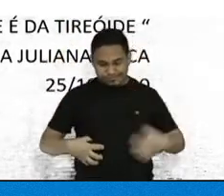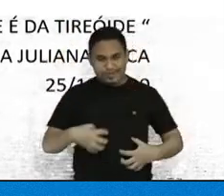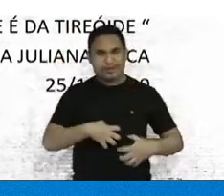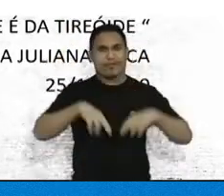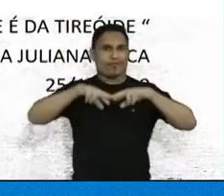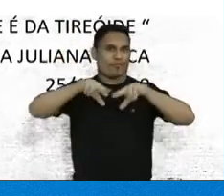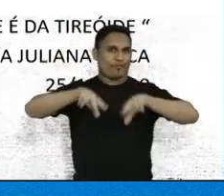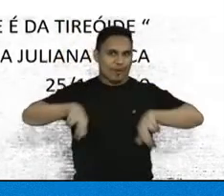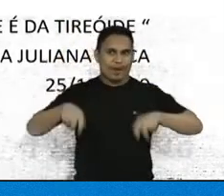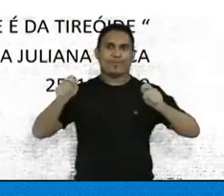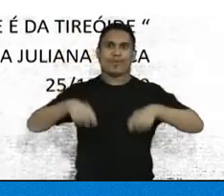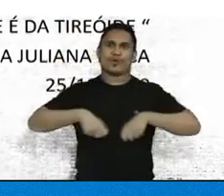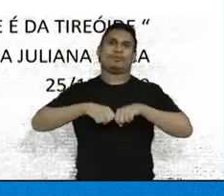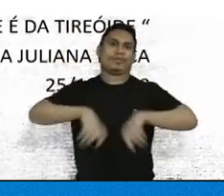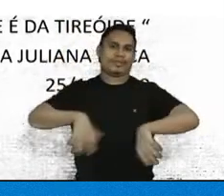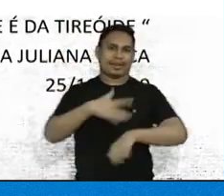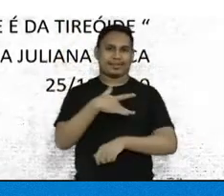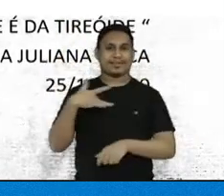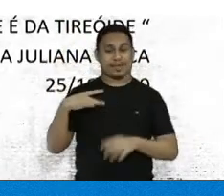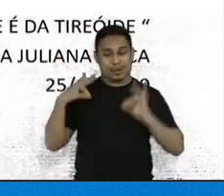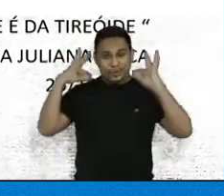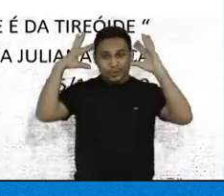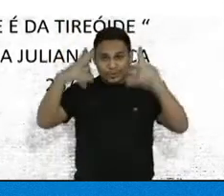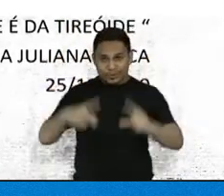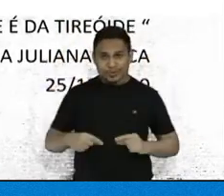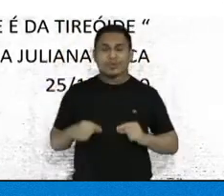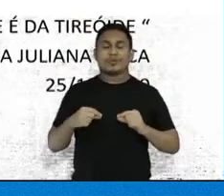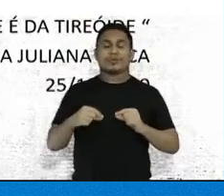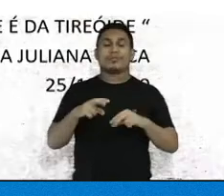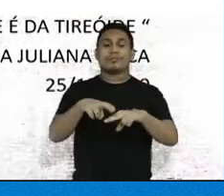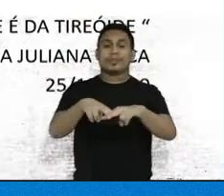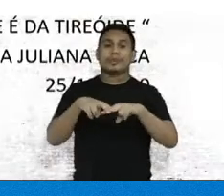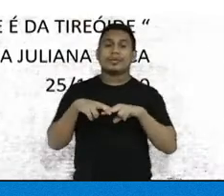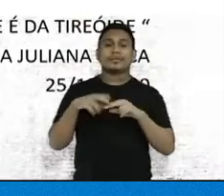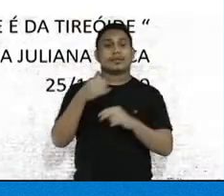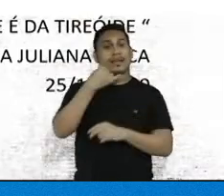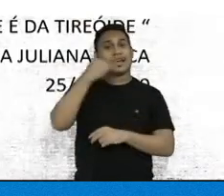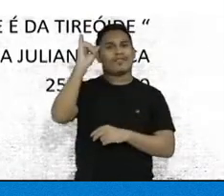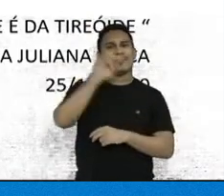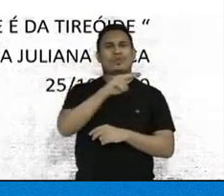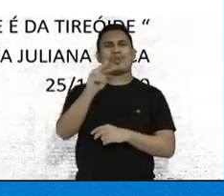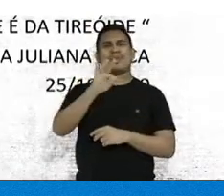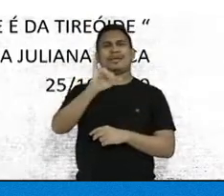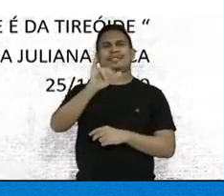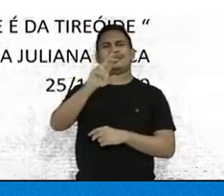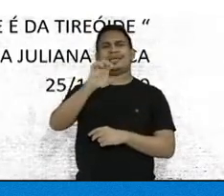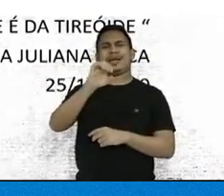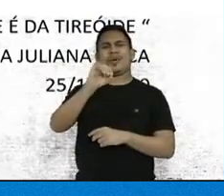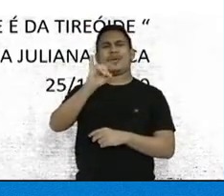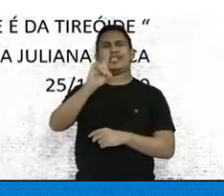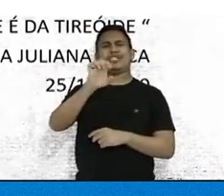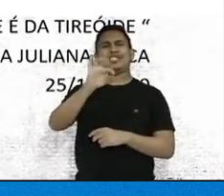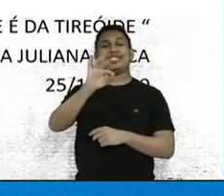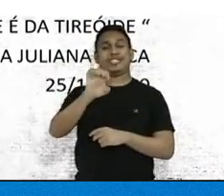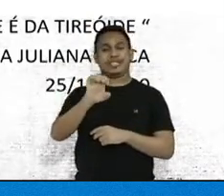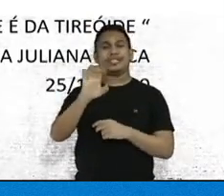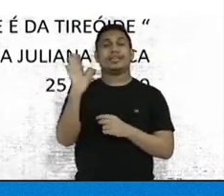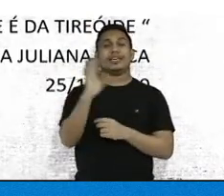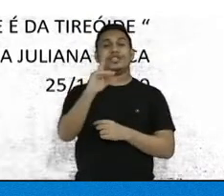comprometimento da saúde relacionada. Por isso, evitem o nome tiroidite de Hashimoto, vamos usar,